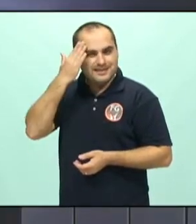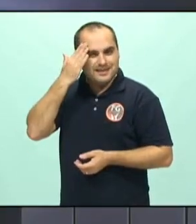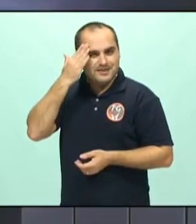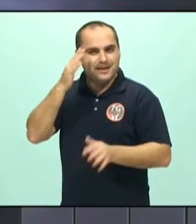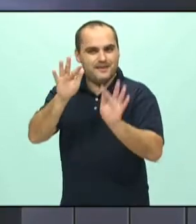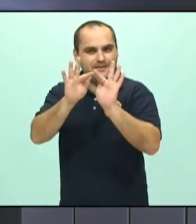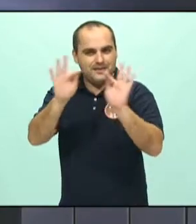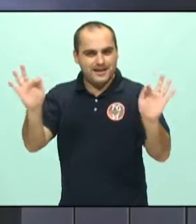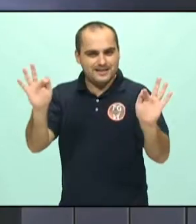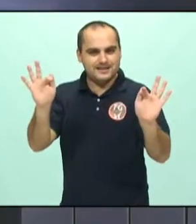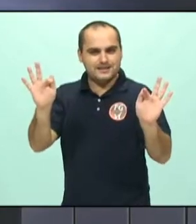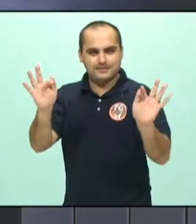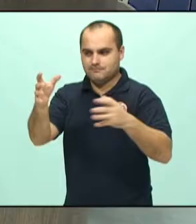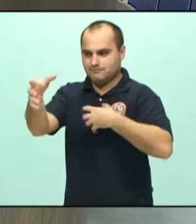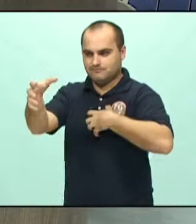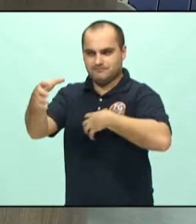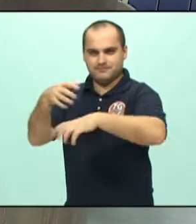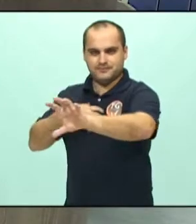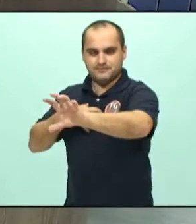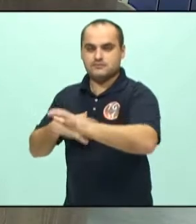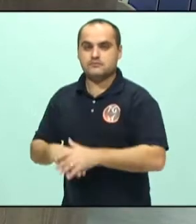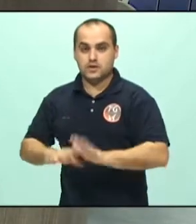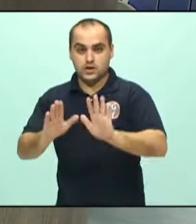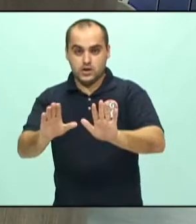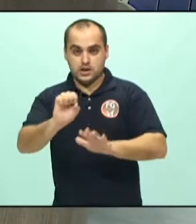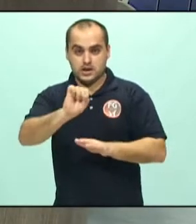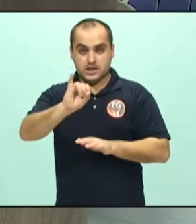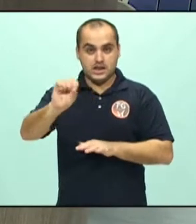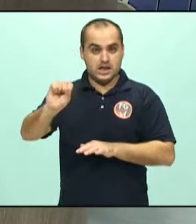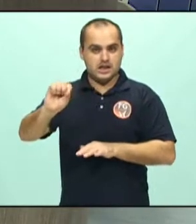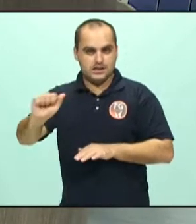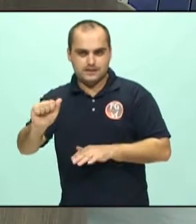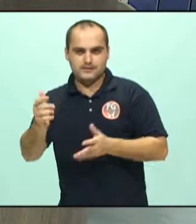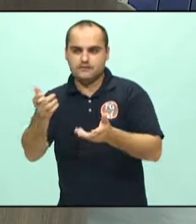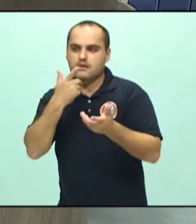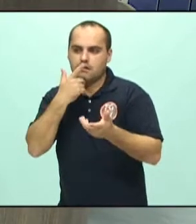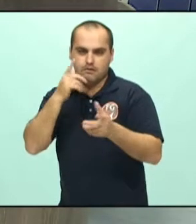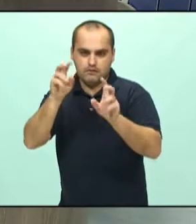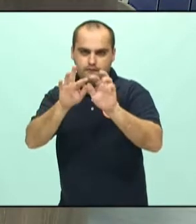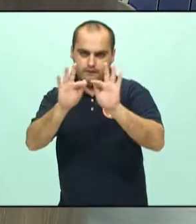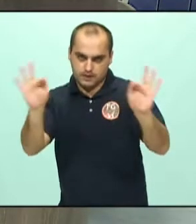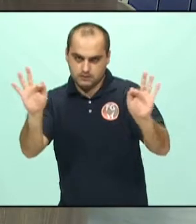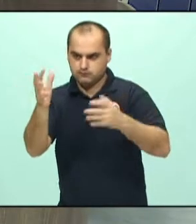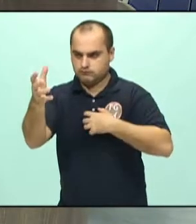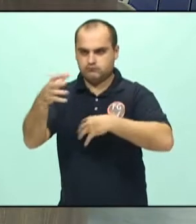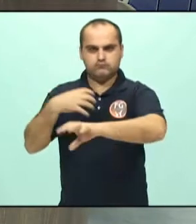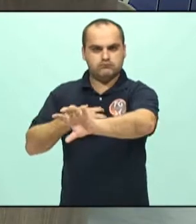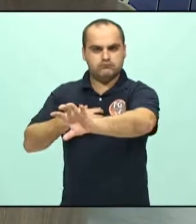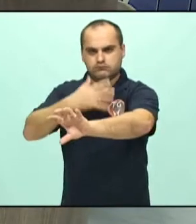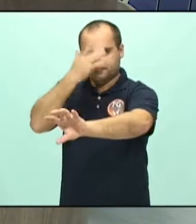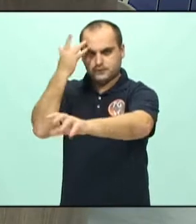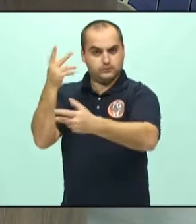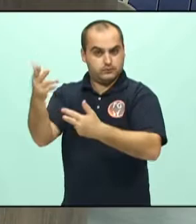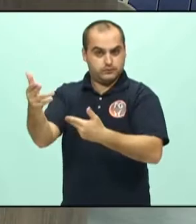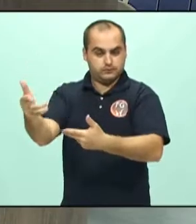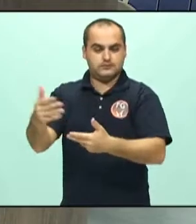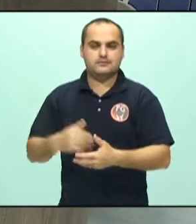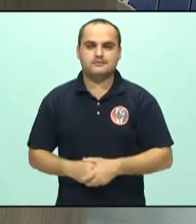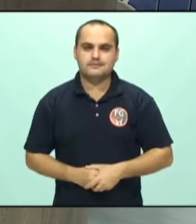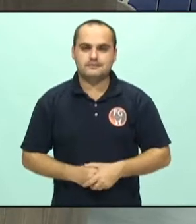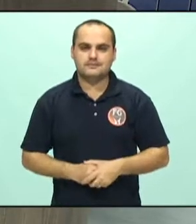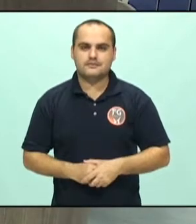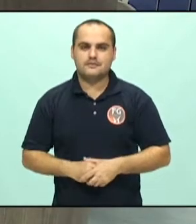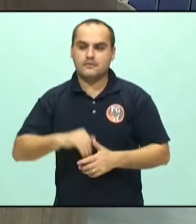frase, gente como a gente, da Cissa Guimarães, né? Então, assim, gente como a gente. E aí, quando a gente propõe estudar a vida do